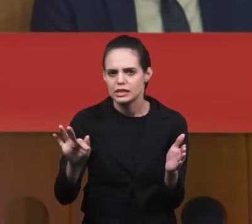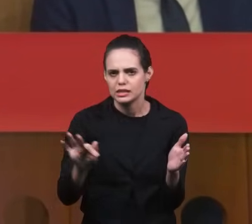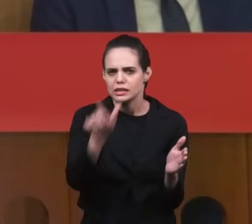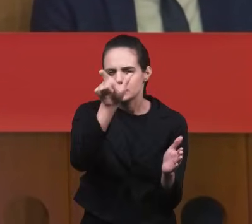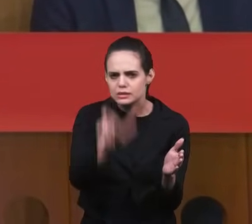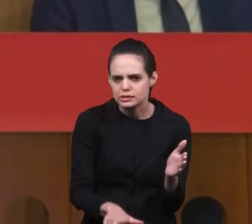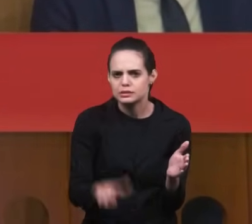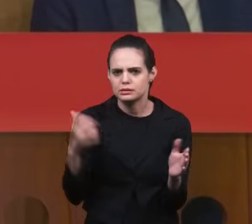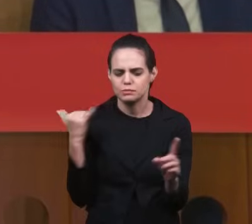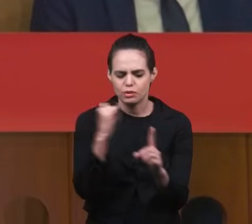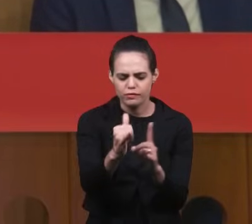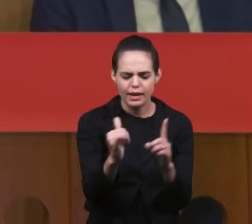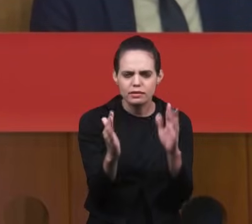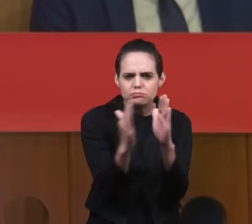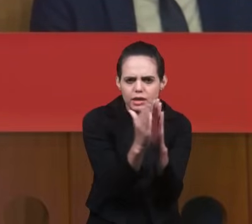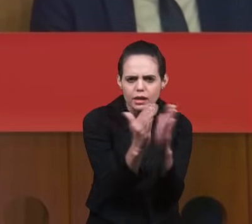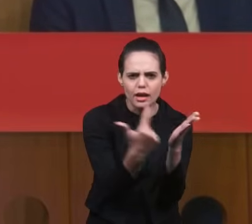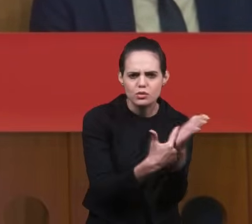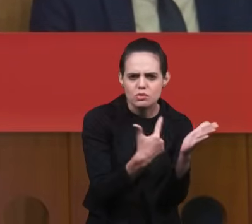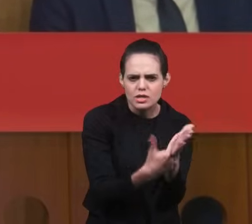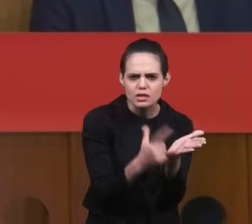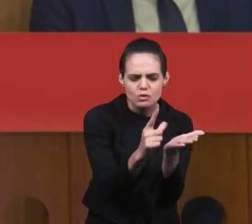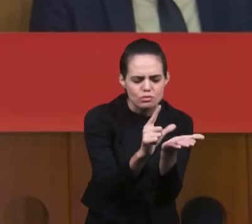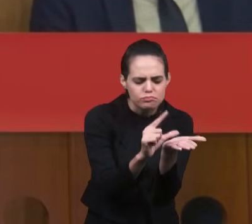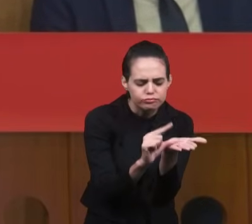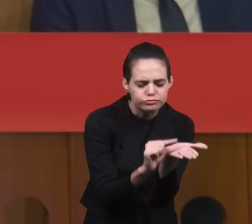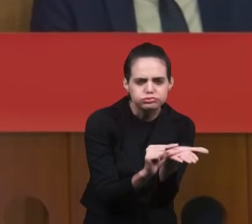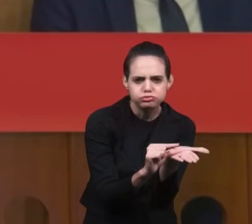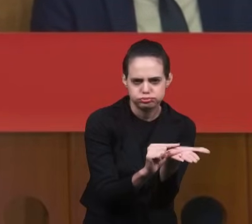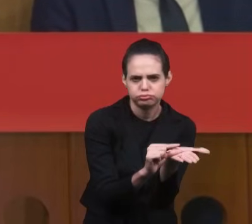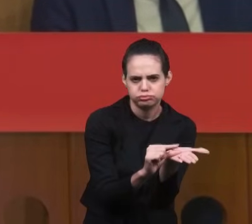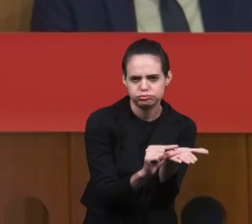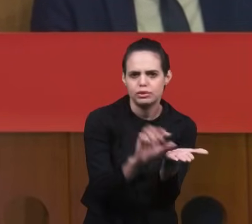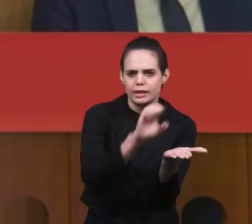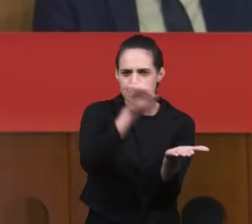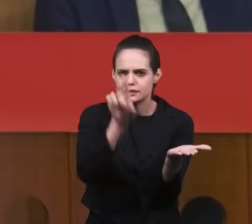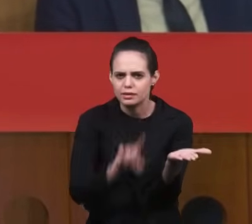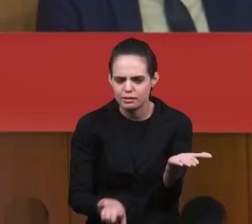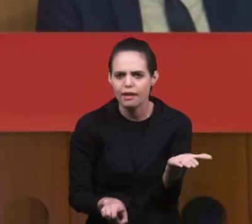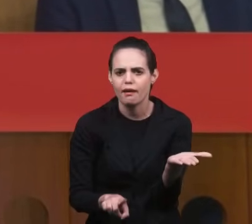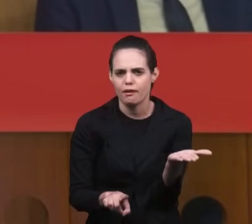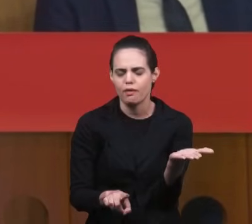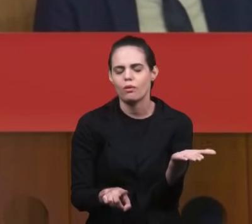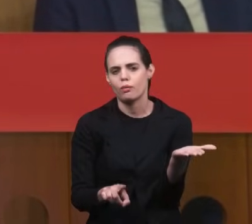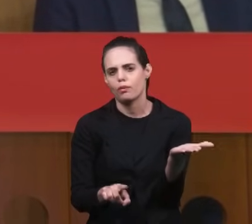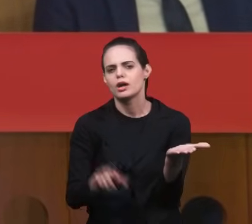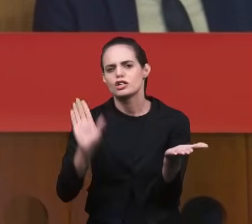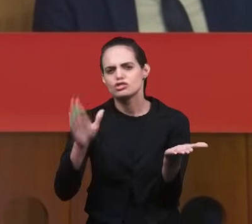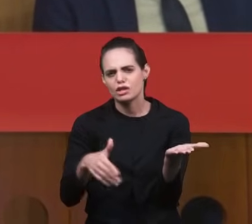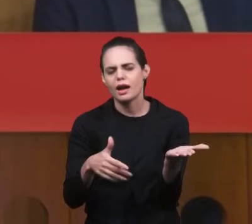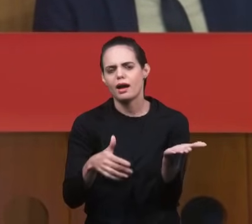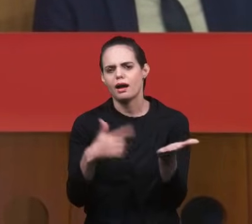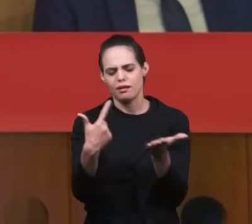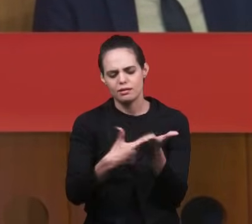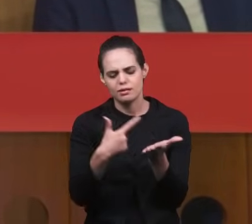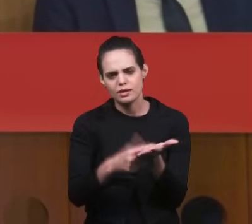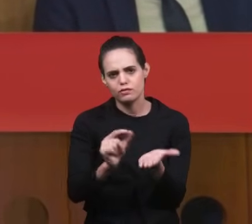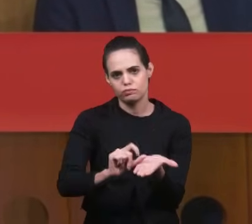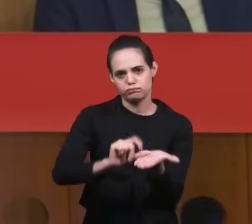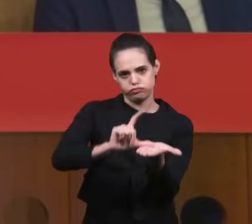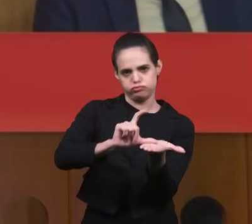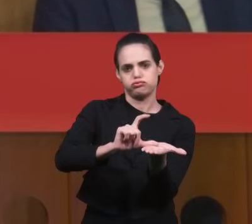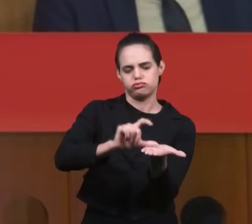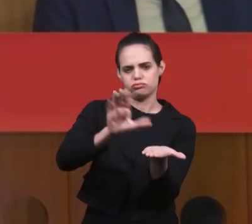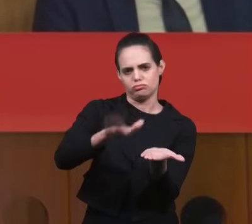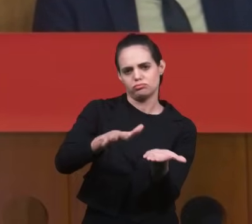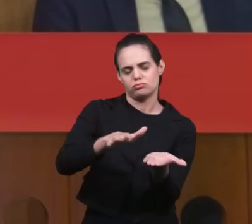menores. Jeremias, Isaías, Ezequiel, já são profetas maiores. Não é porque eles são maiores em estatura,